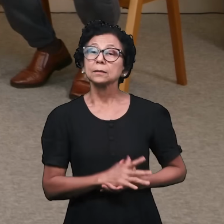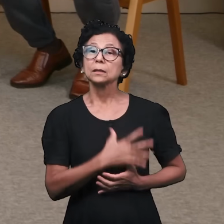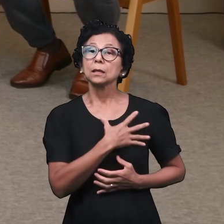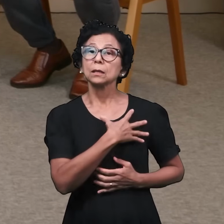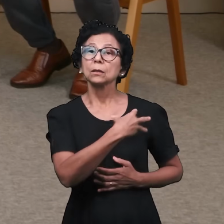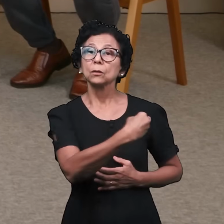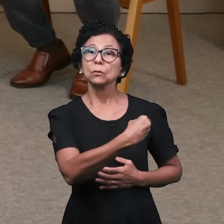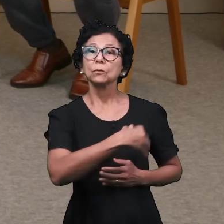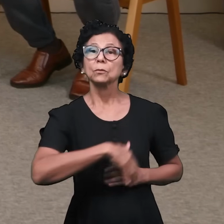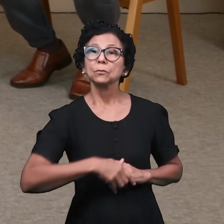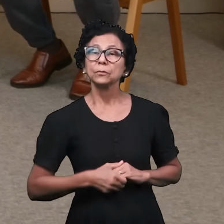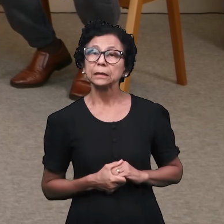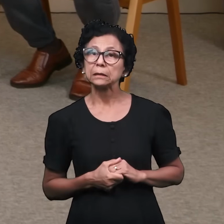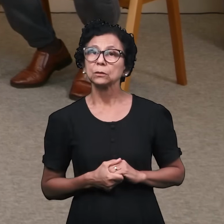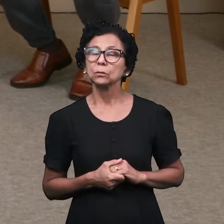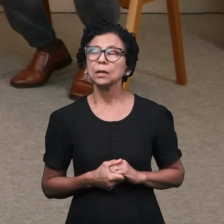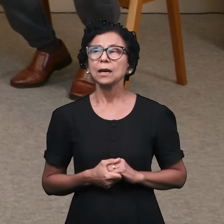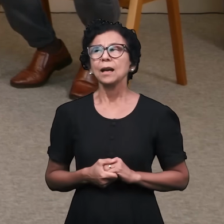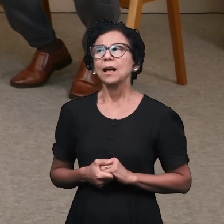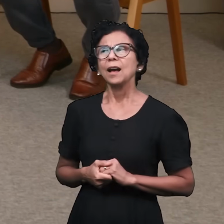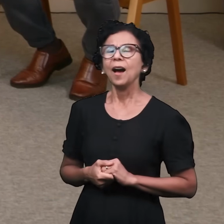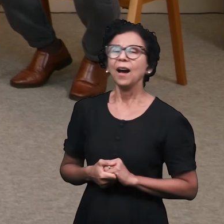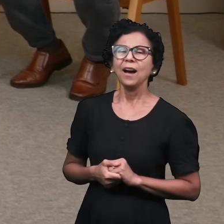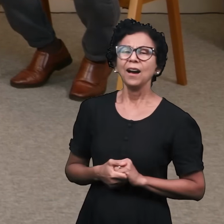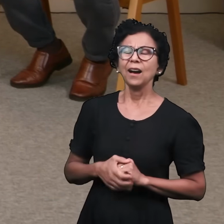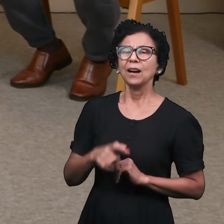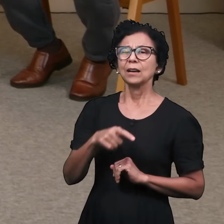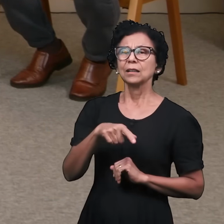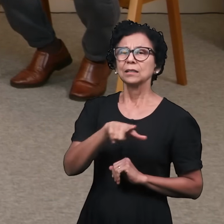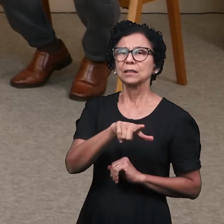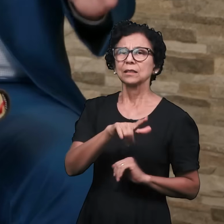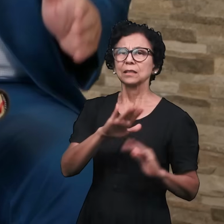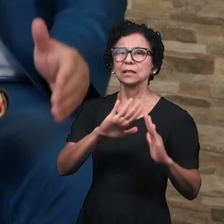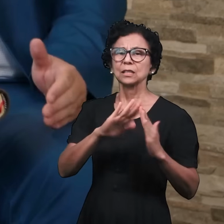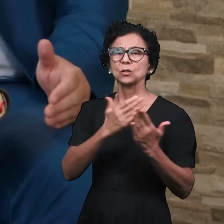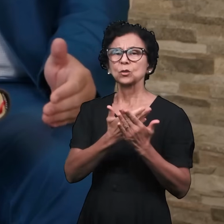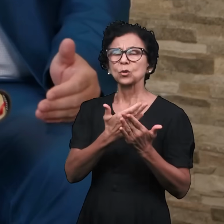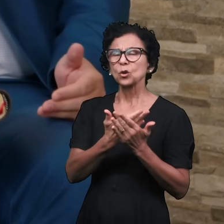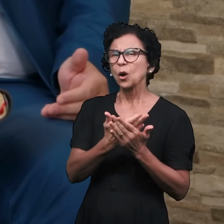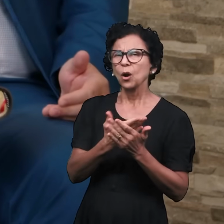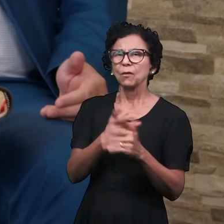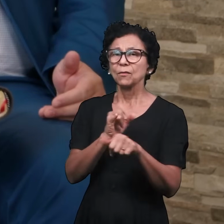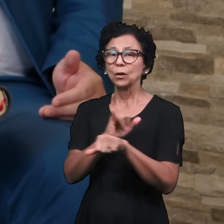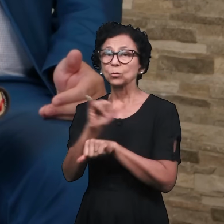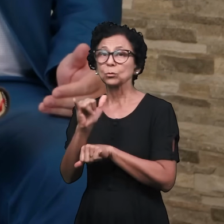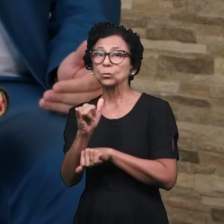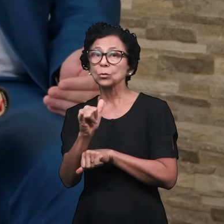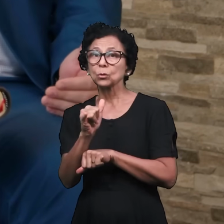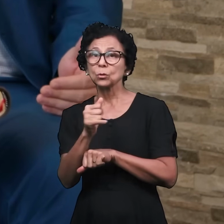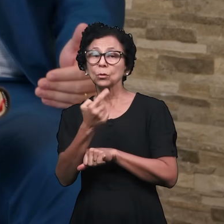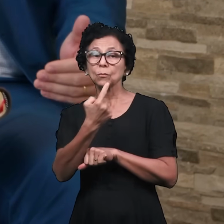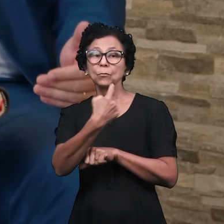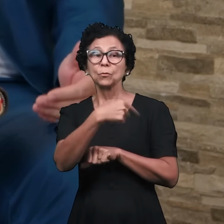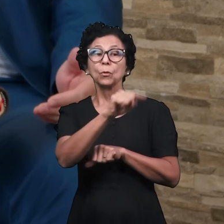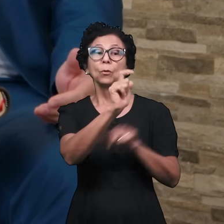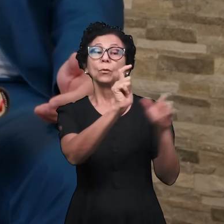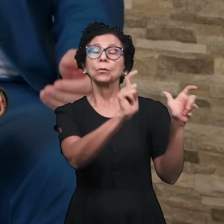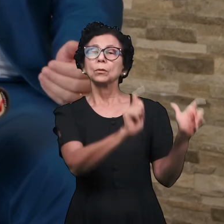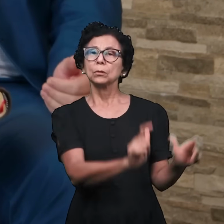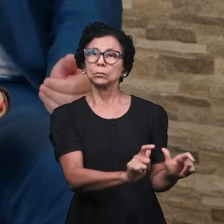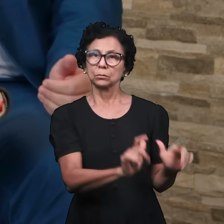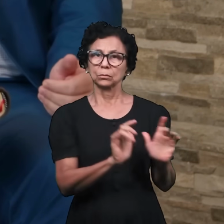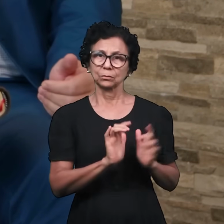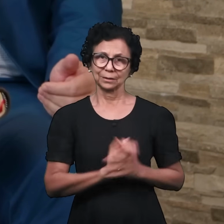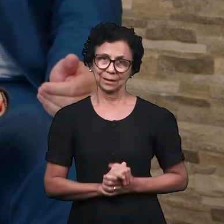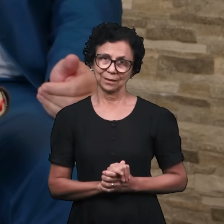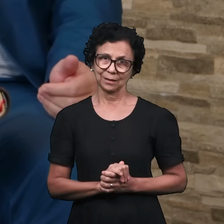falou assim, mas ele falou para mim que estava indo na escola, que ele foi lá fazer, e depois foi para outro lugar. Então nós vemos que a obediência está sempre na ação, nunca